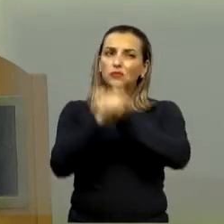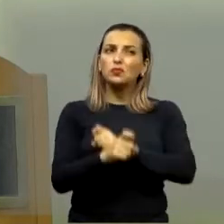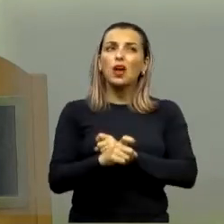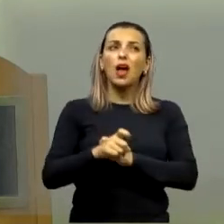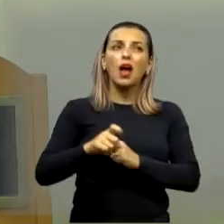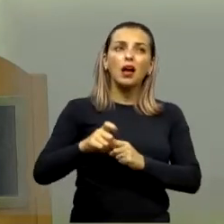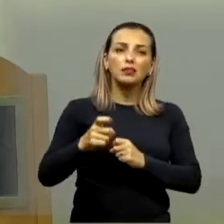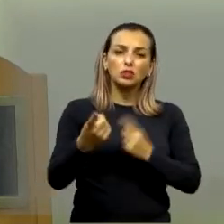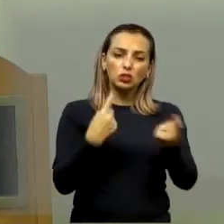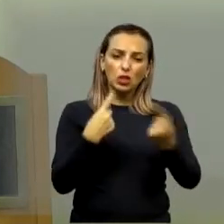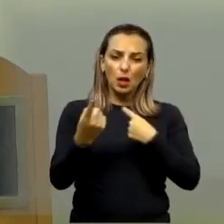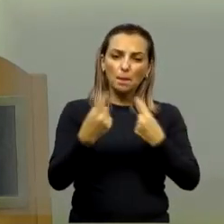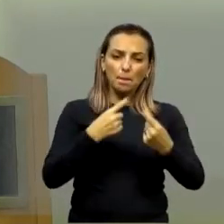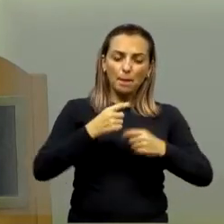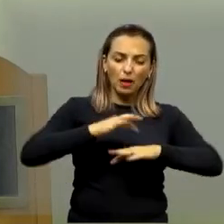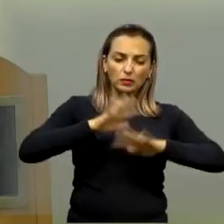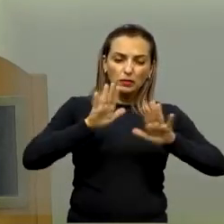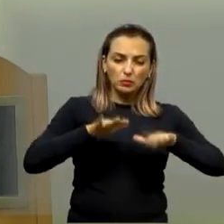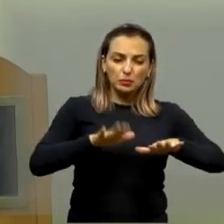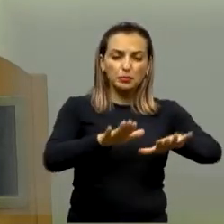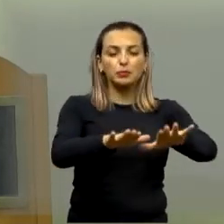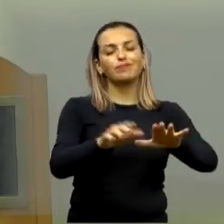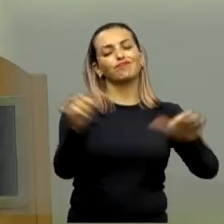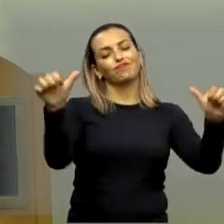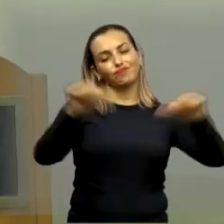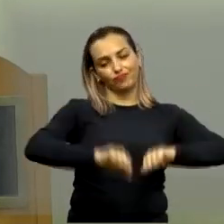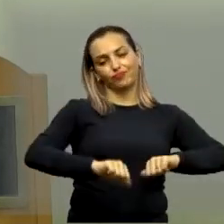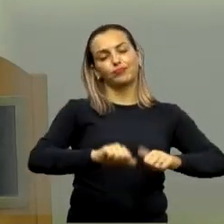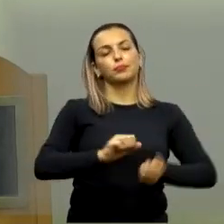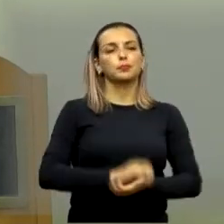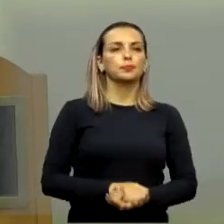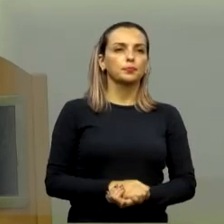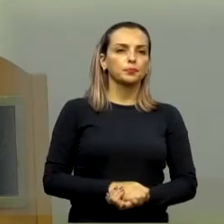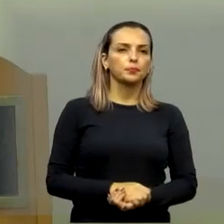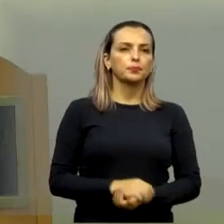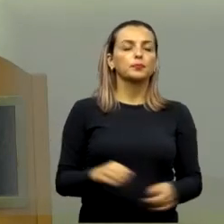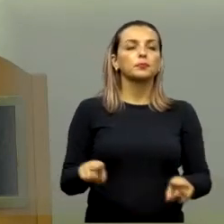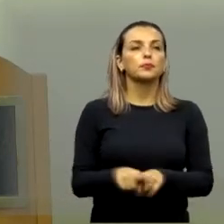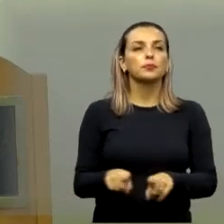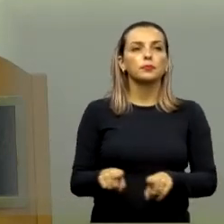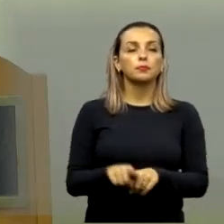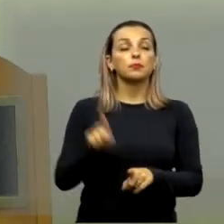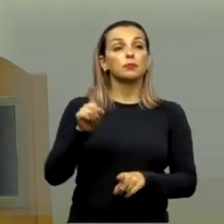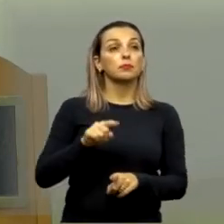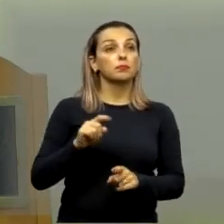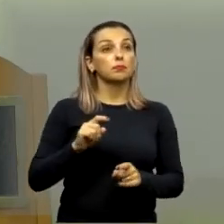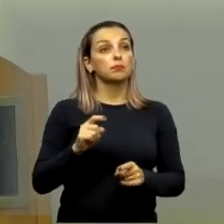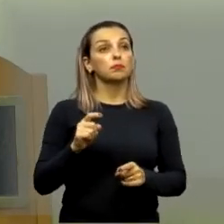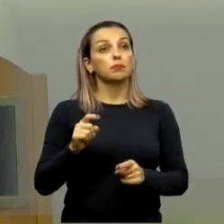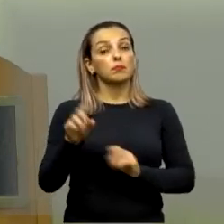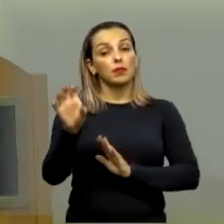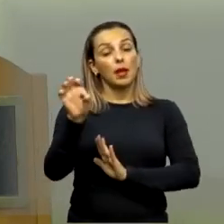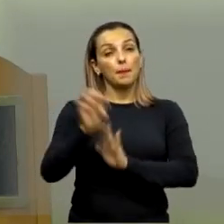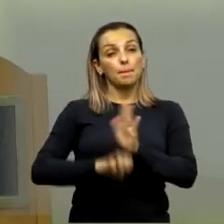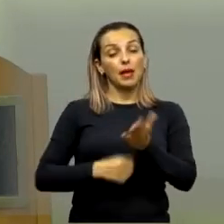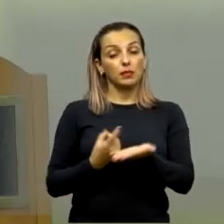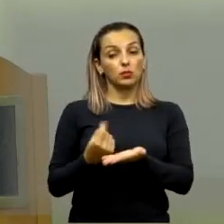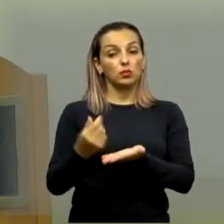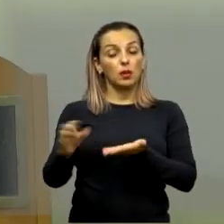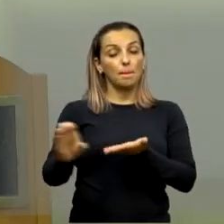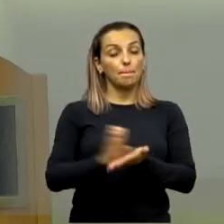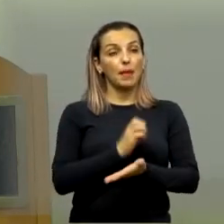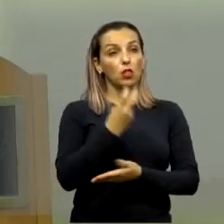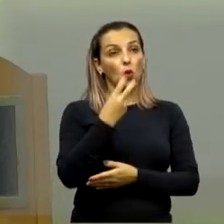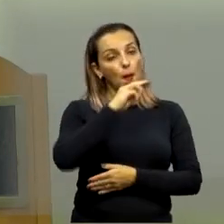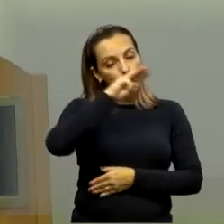estrada não pavimentada não é muito bom isso a ir e falar também gente vai falar tudo as emendas aqui eu já deu quase